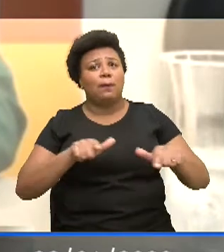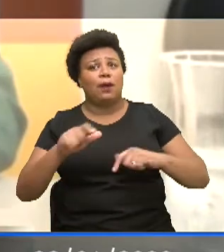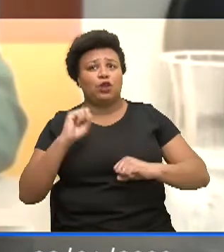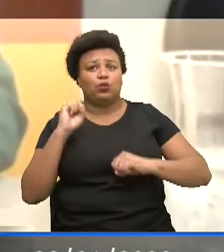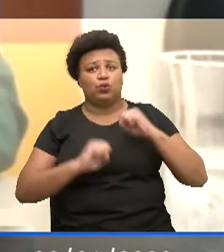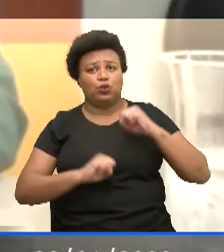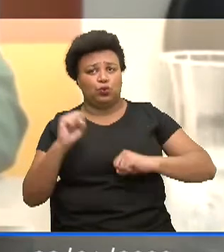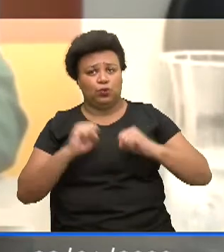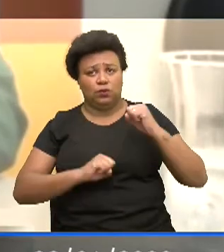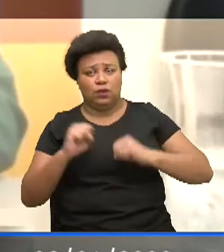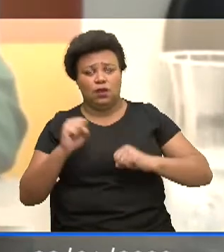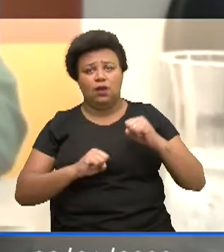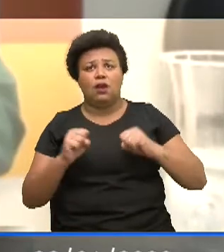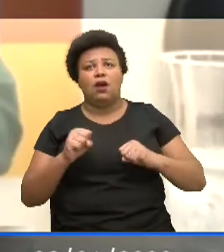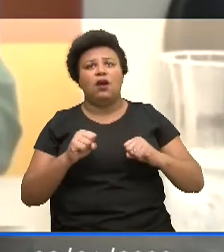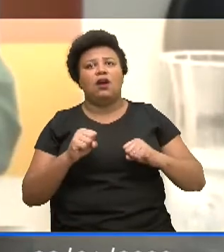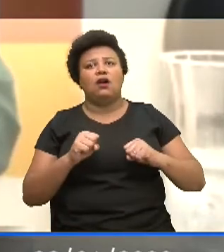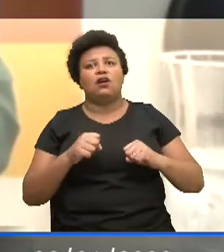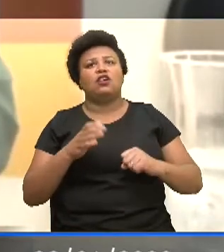indústria que